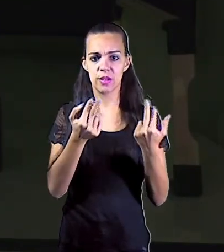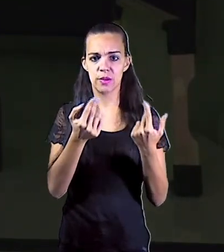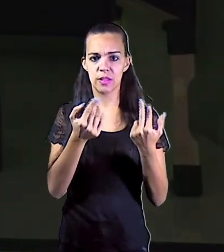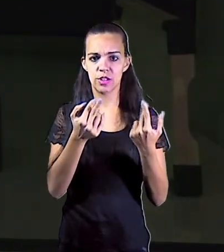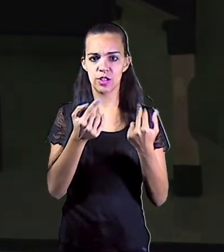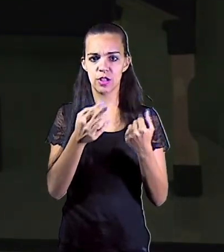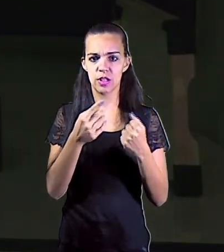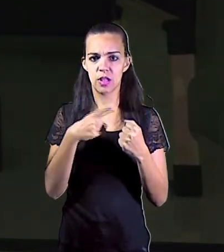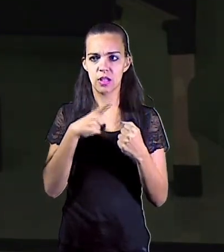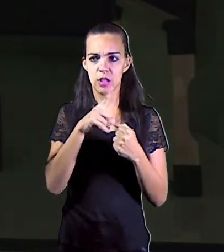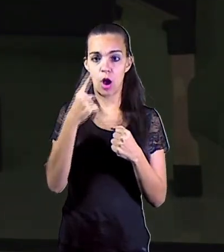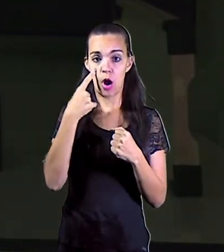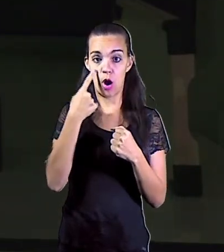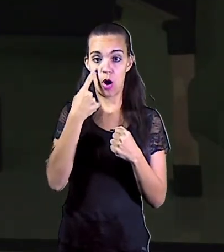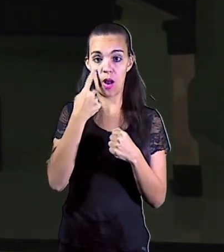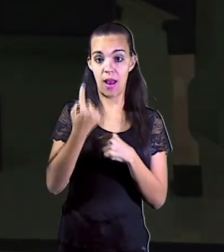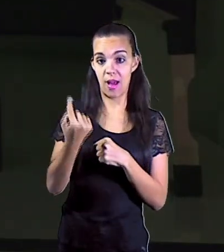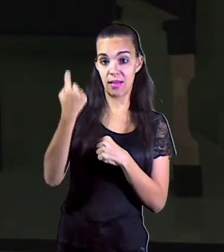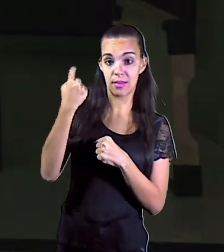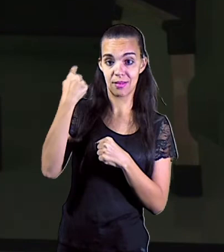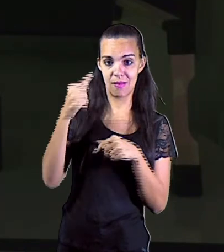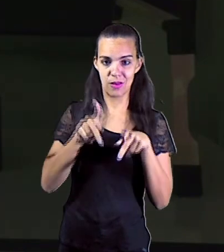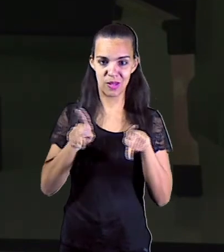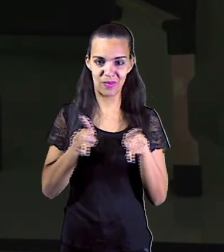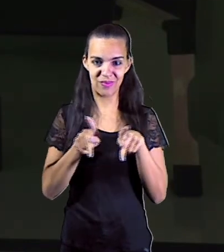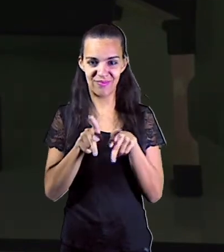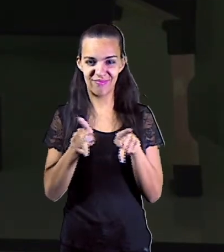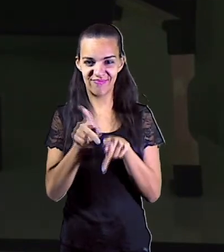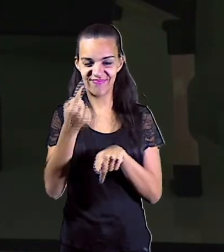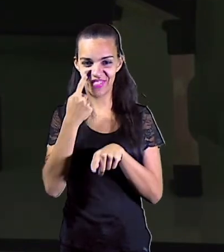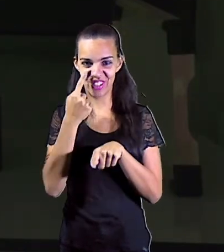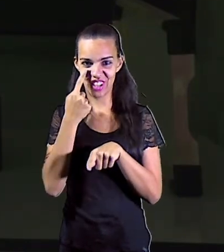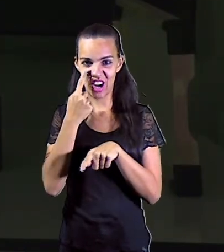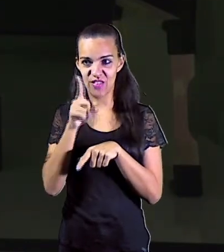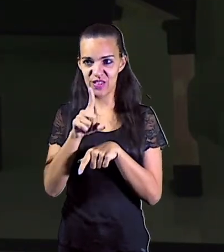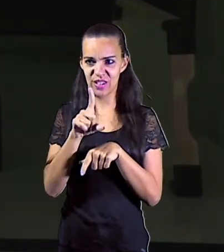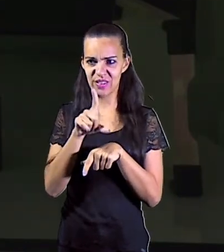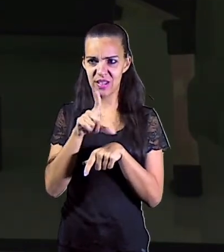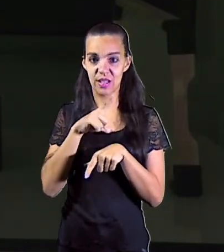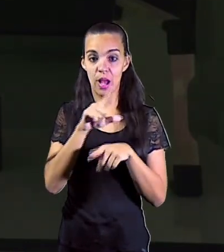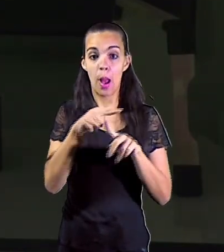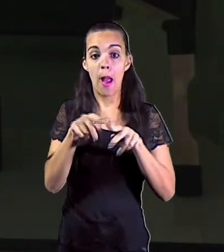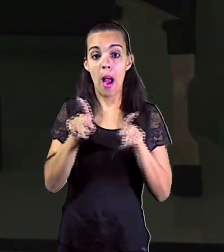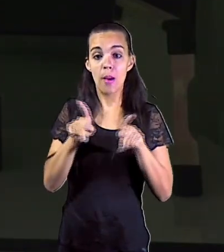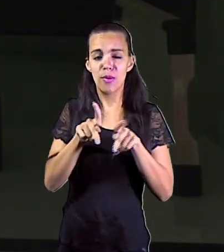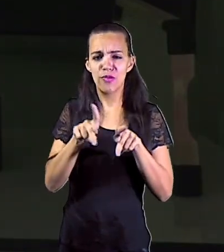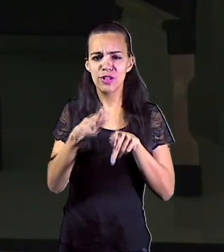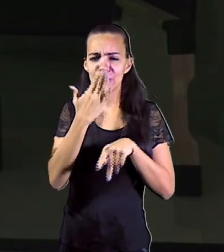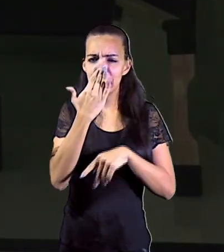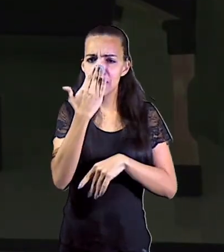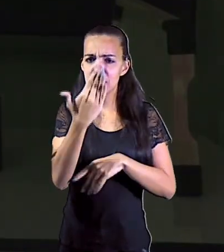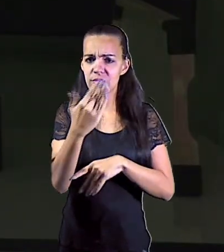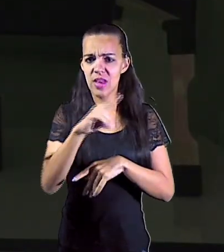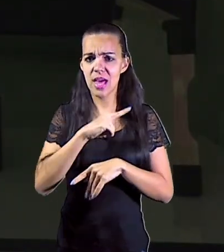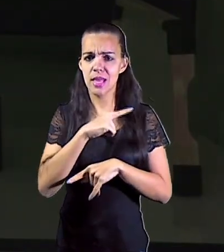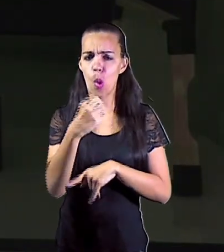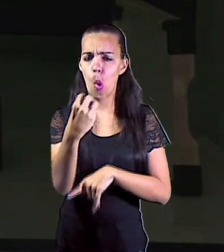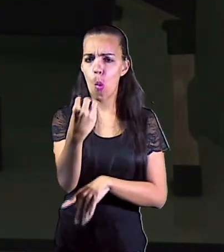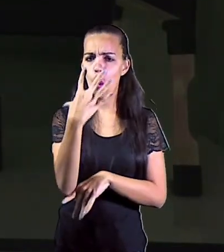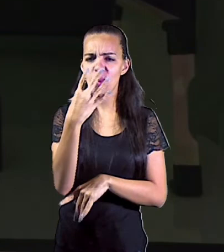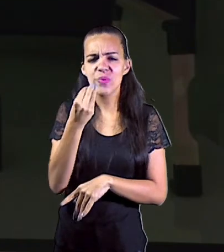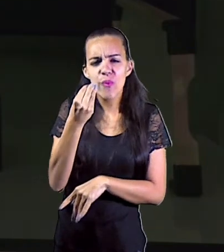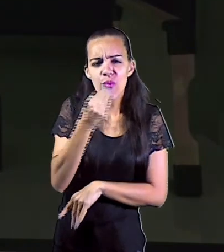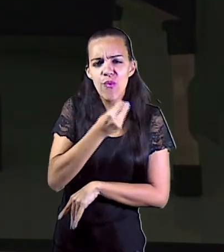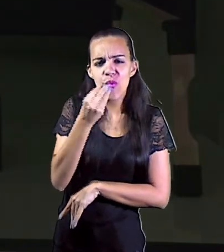minha imagem lá atrás, ó. Eu estou à frente de uma pequena luz aqui. Então, o